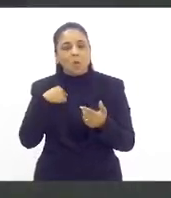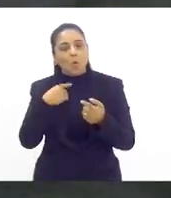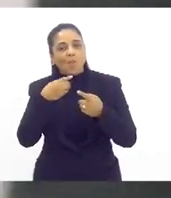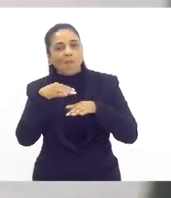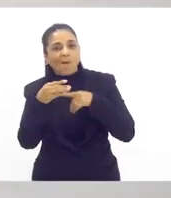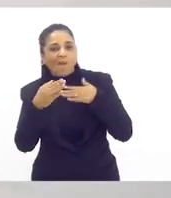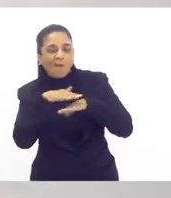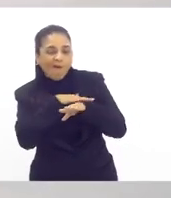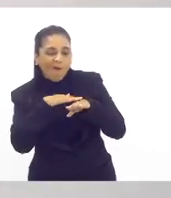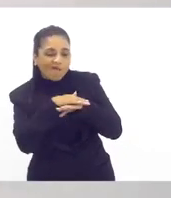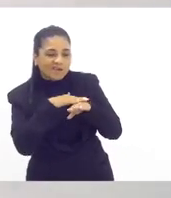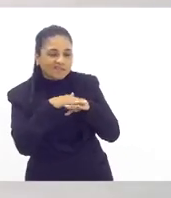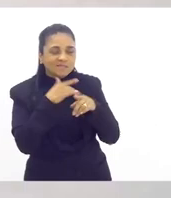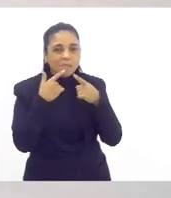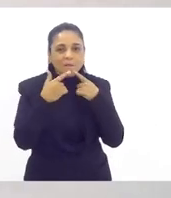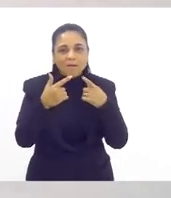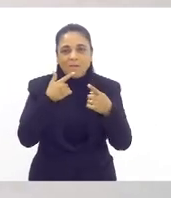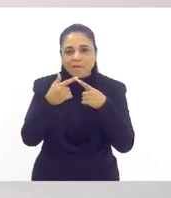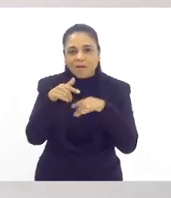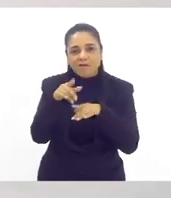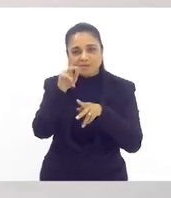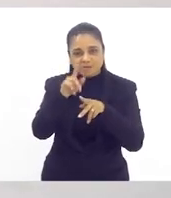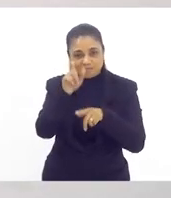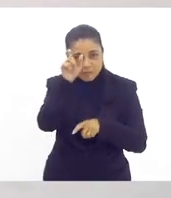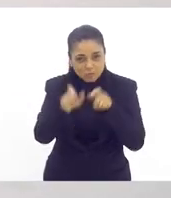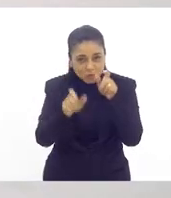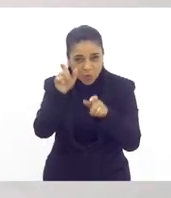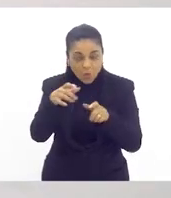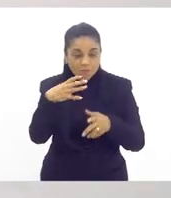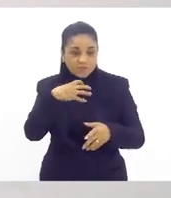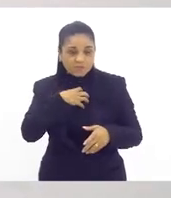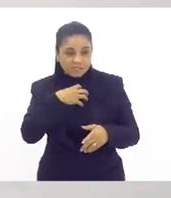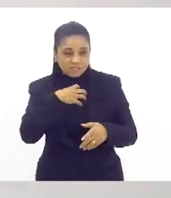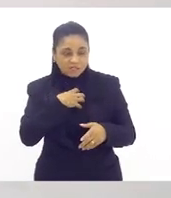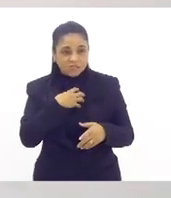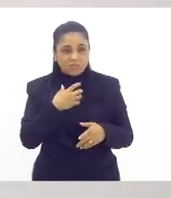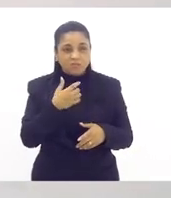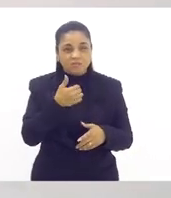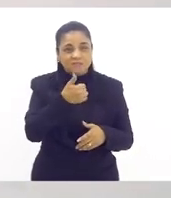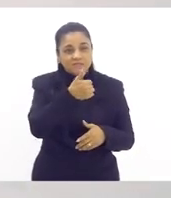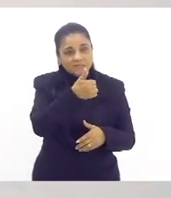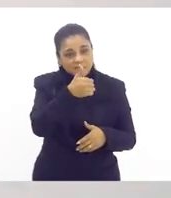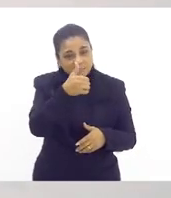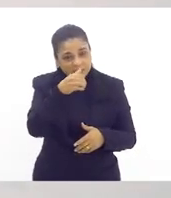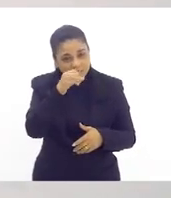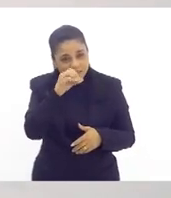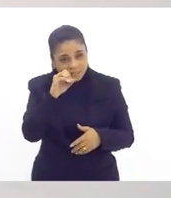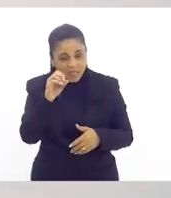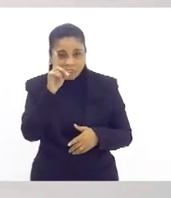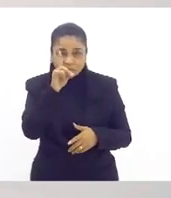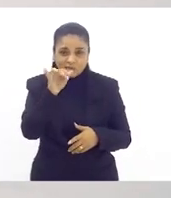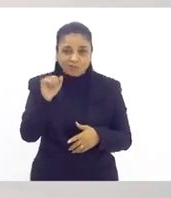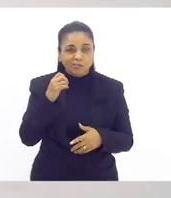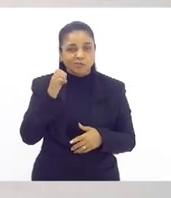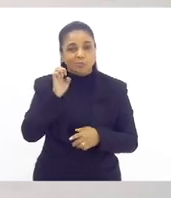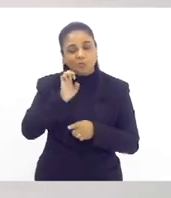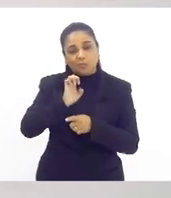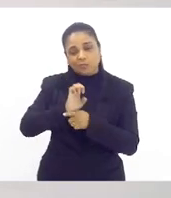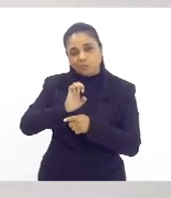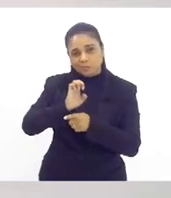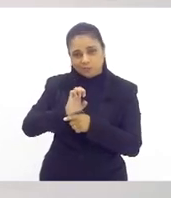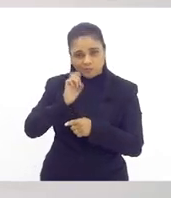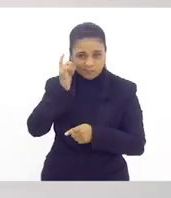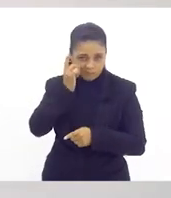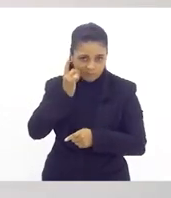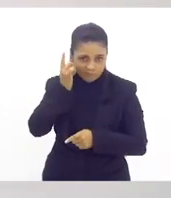que eu tô me sentindo porque eu tenho só pouco mais de 100 dias como deputado estadual aqui do Rio de